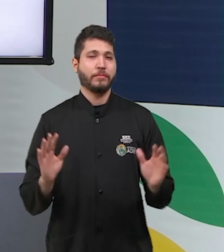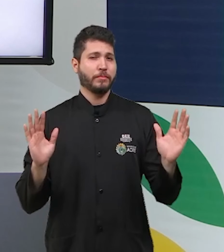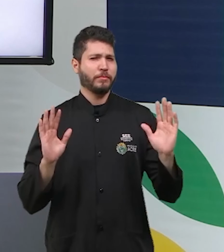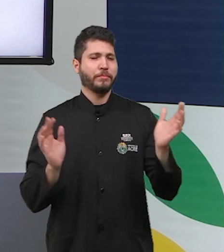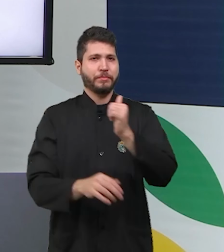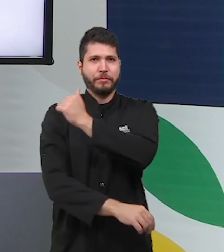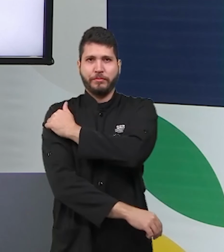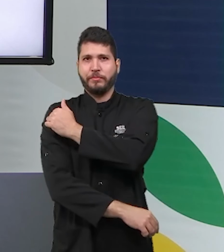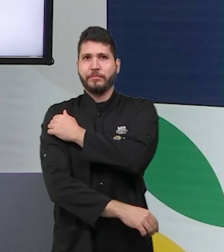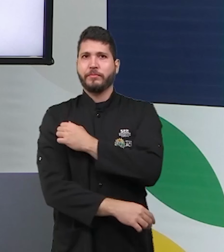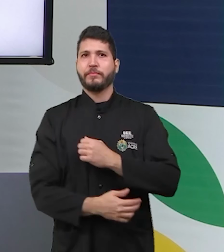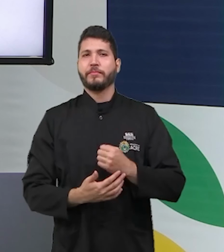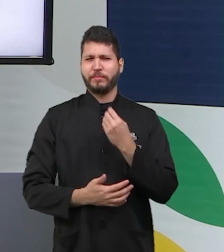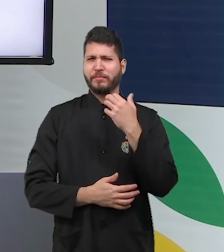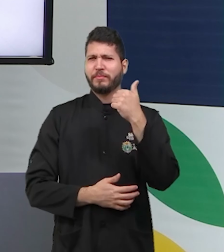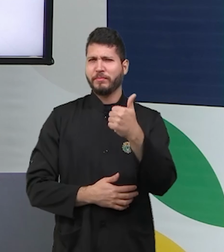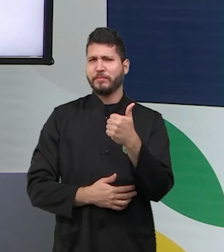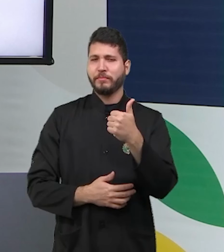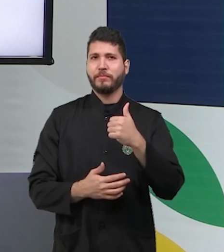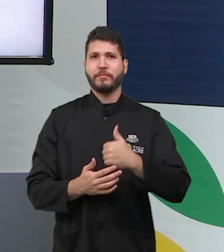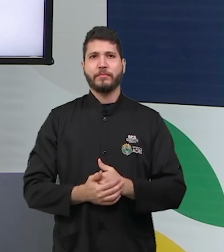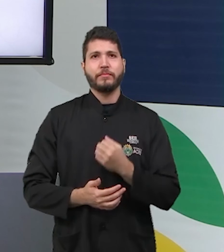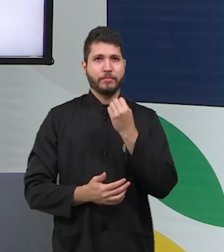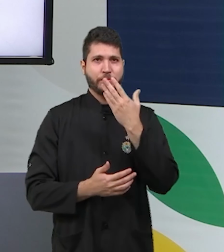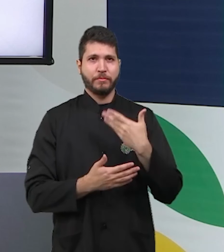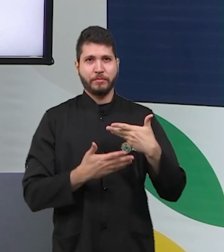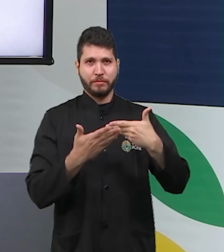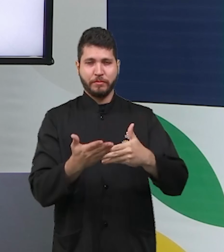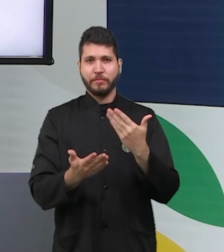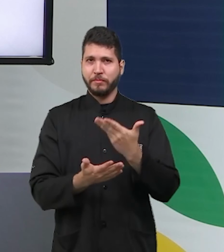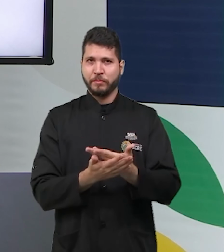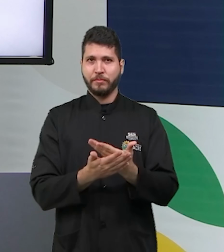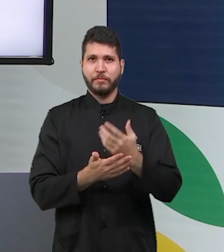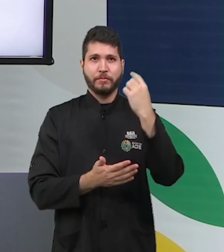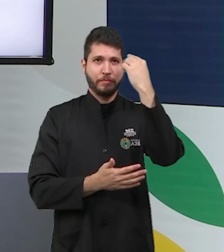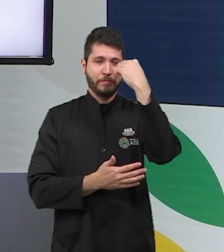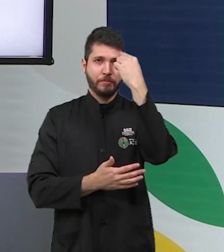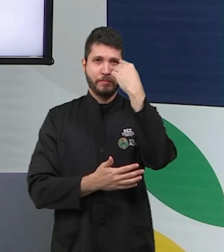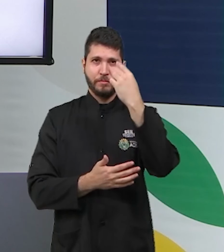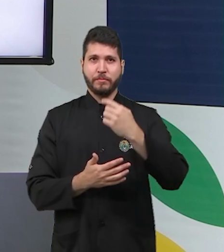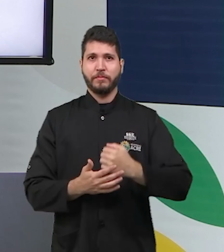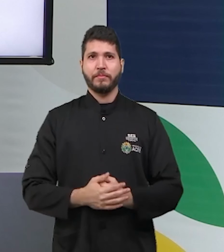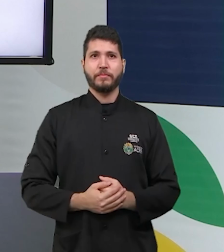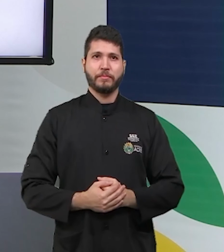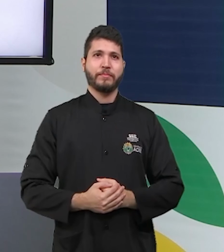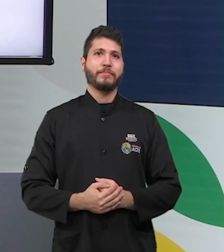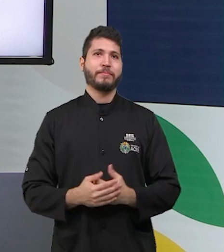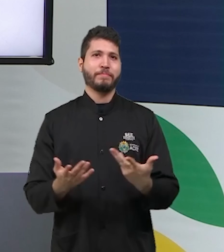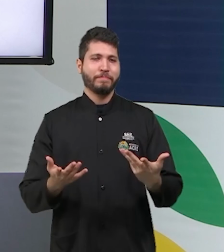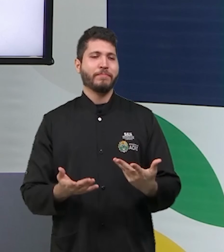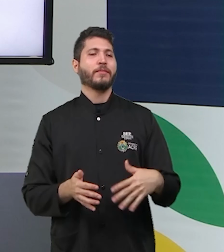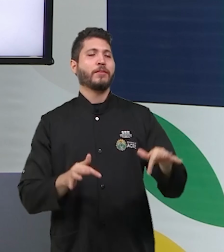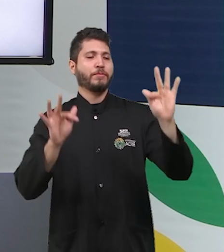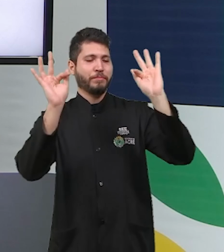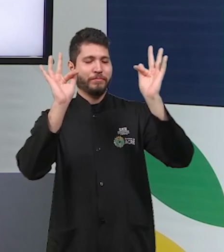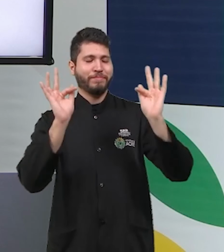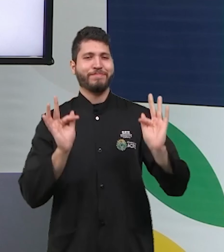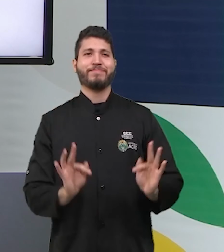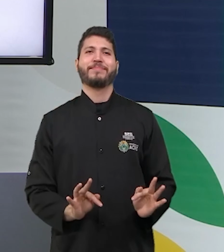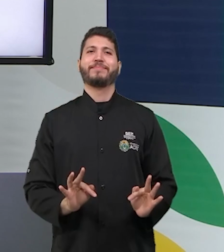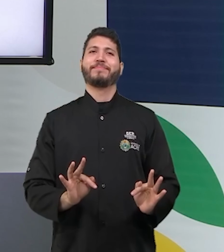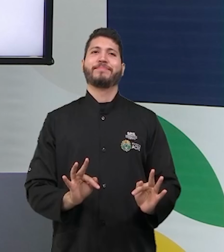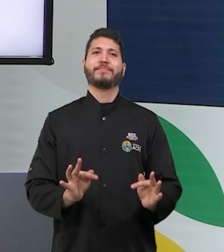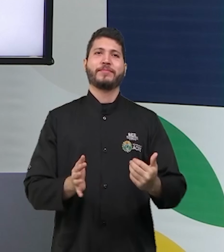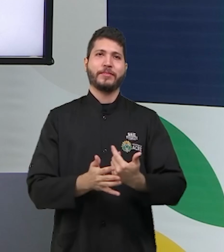Hola estudiantes, ¿qué tal? Bienvenidos a más una clase de español. Qué alegría estar aquí con usted para más